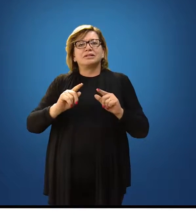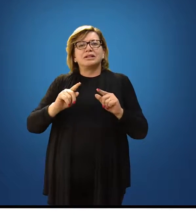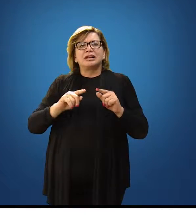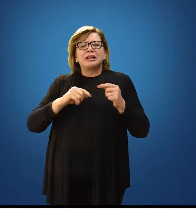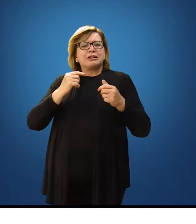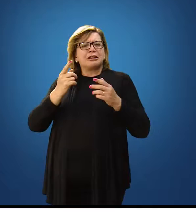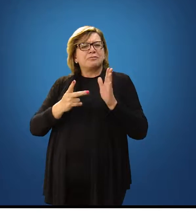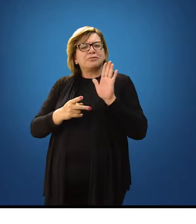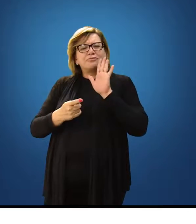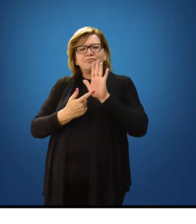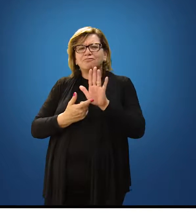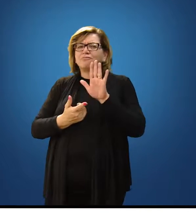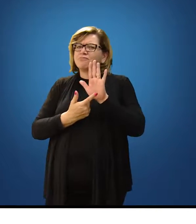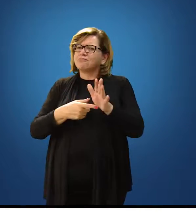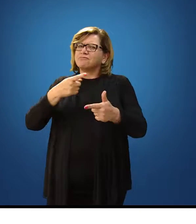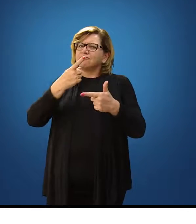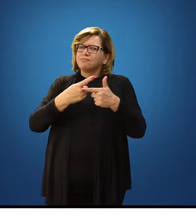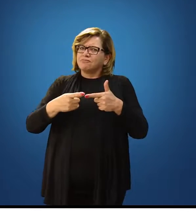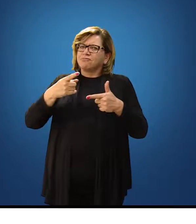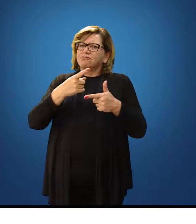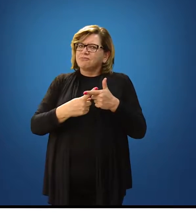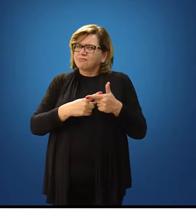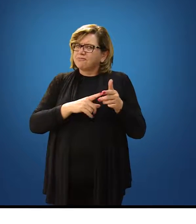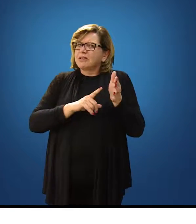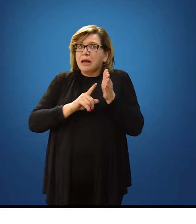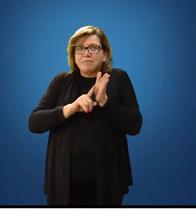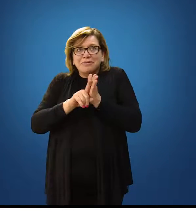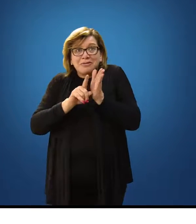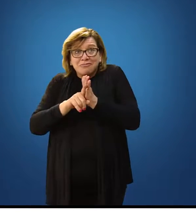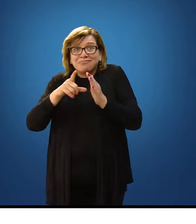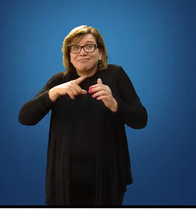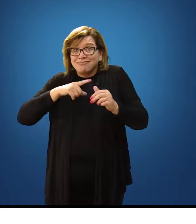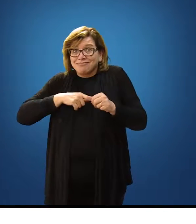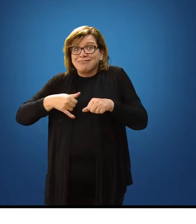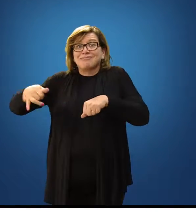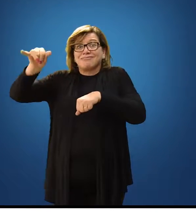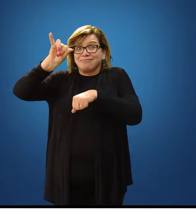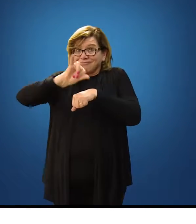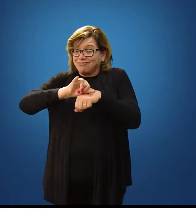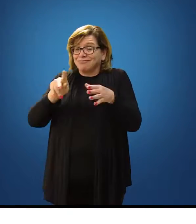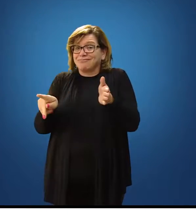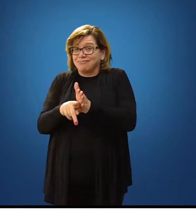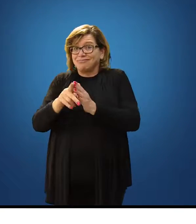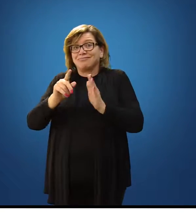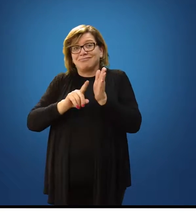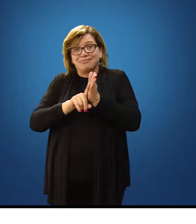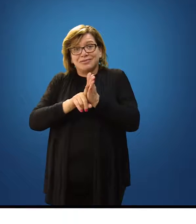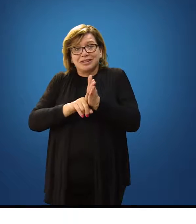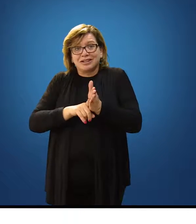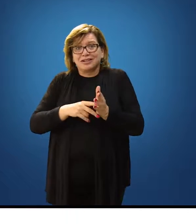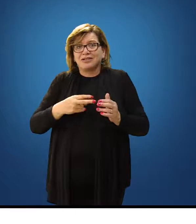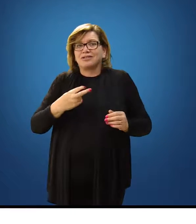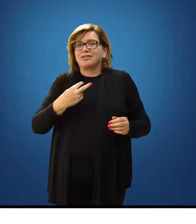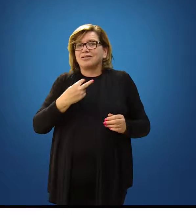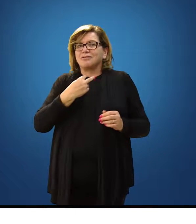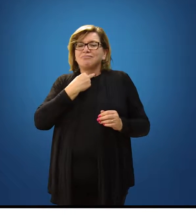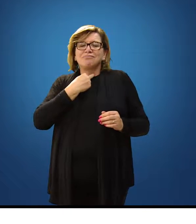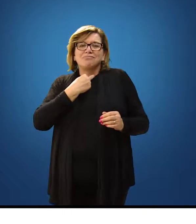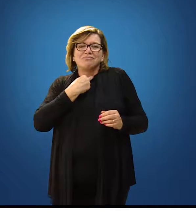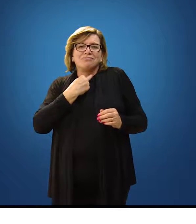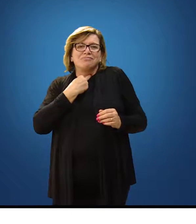na definição do problema, da pergunta central que vai guiar o estudo, nós não devemos prezar